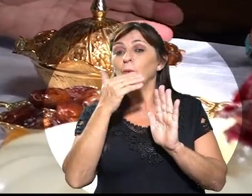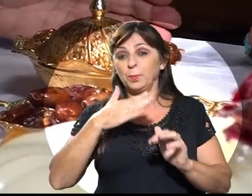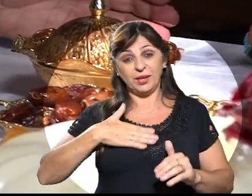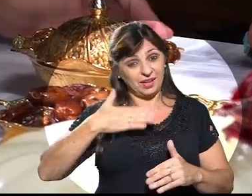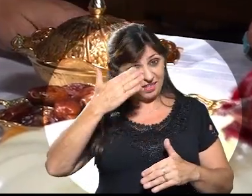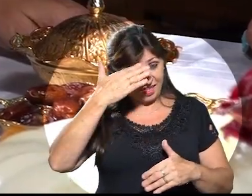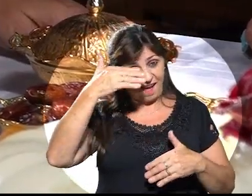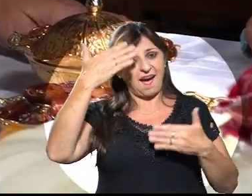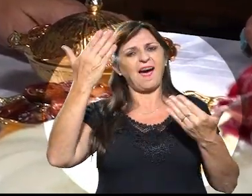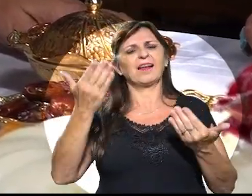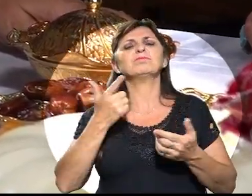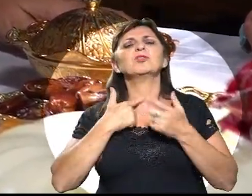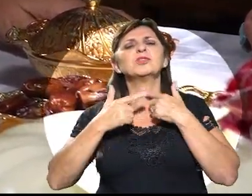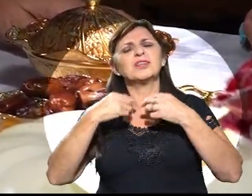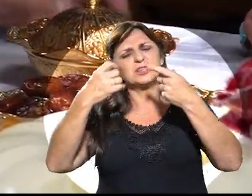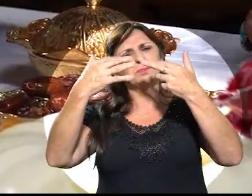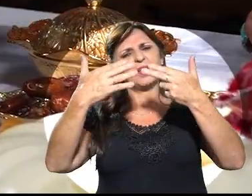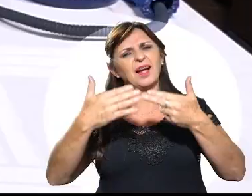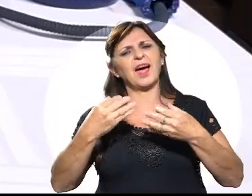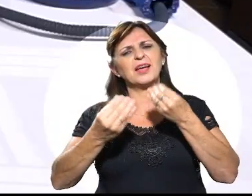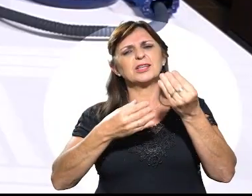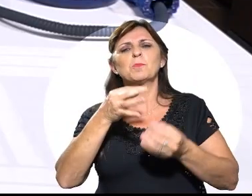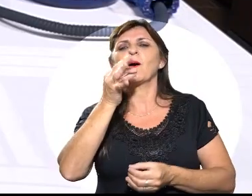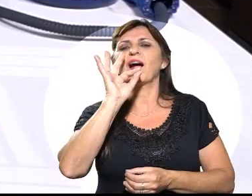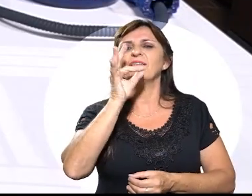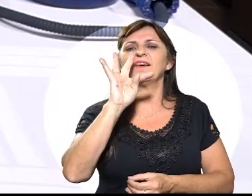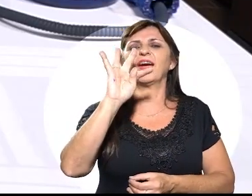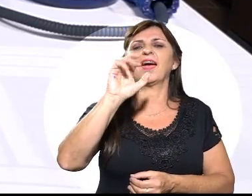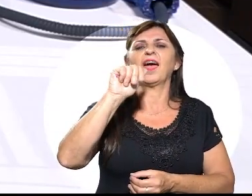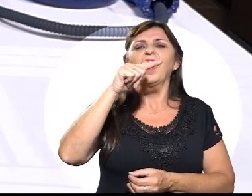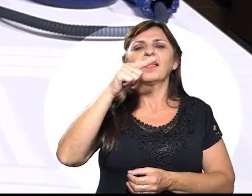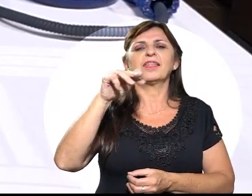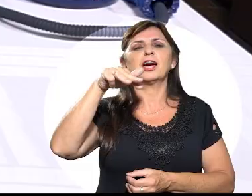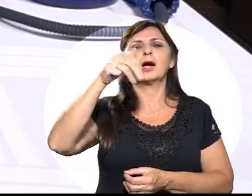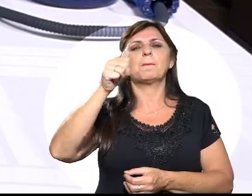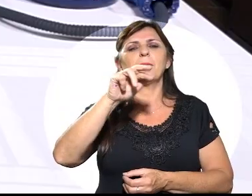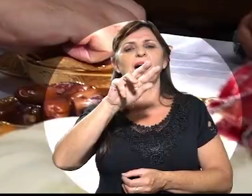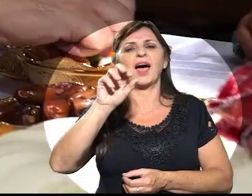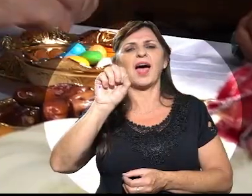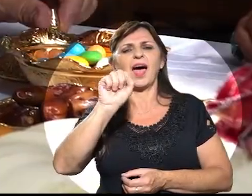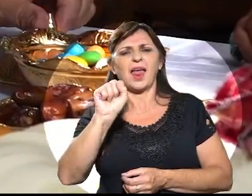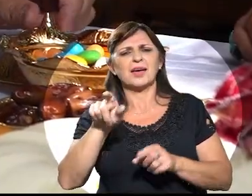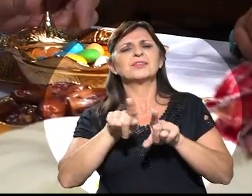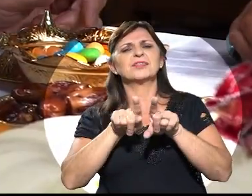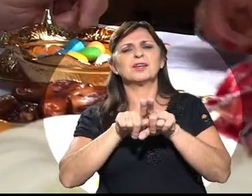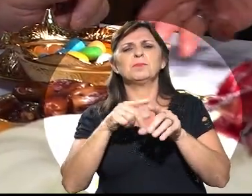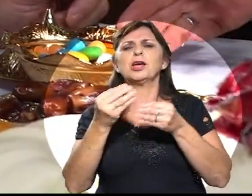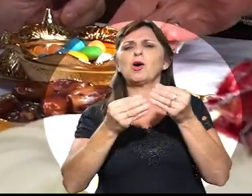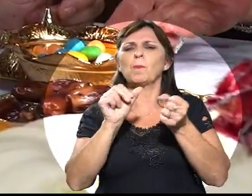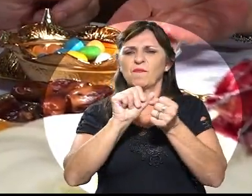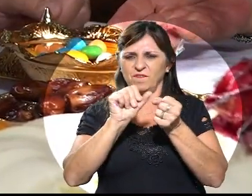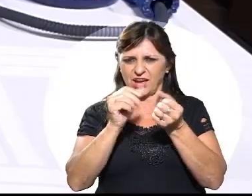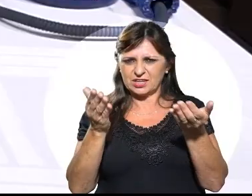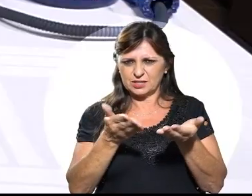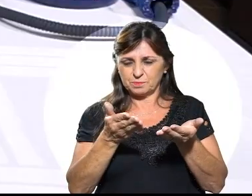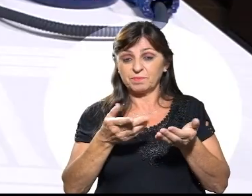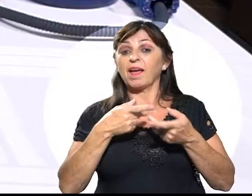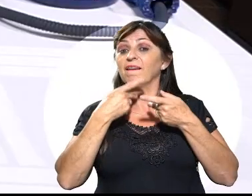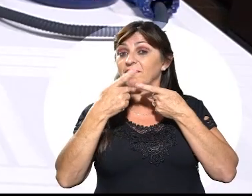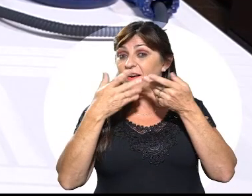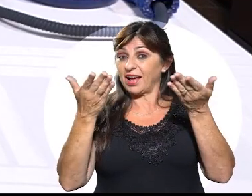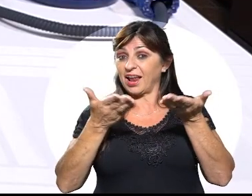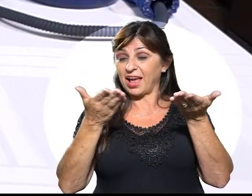Gostaria que tu falasse um pouquinho do café, das tâmaras e desse docinho, que eu já vou aproveitar e comer um aqui. Então, como eu disse, isso aqui